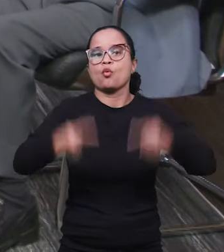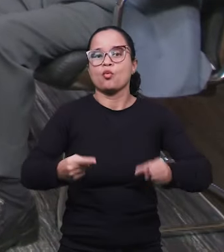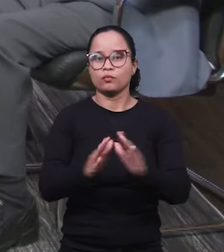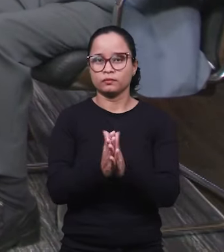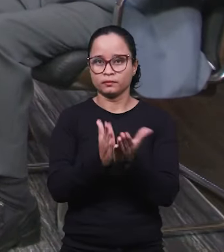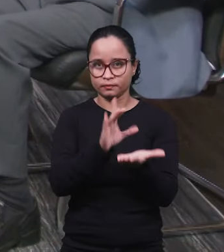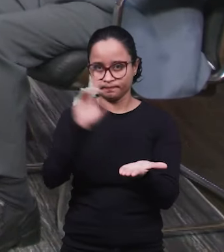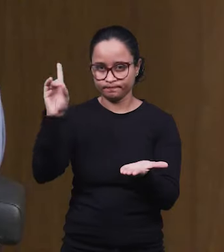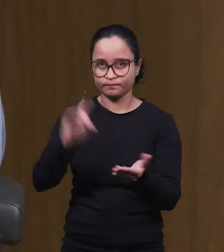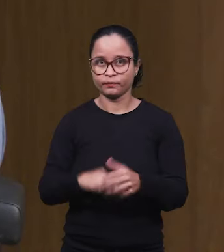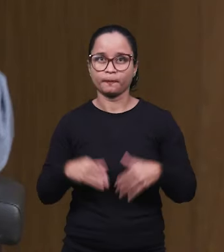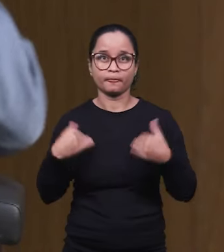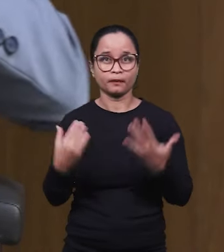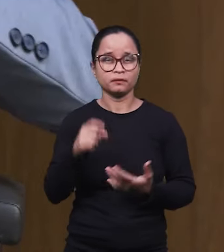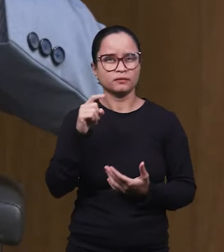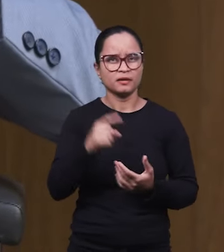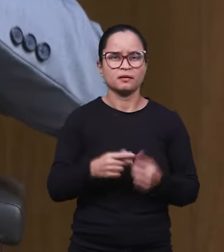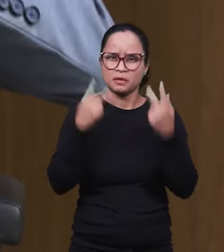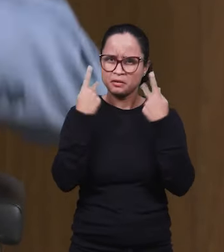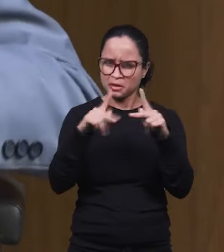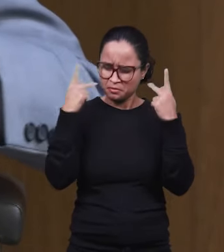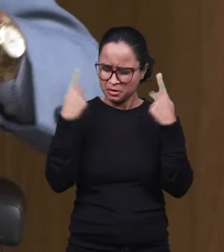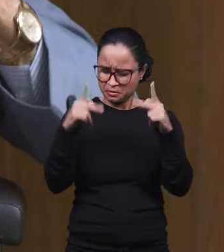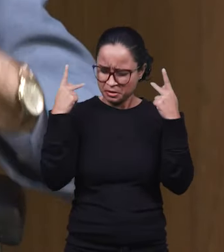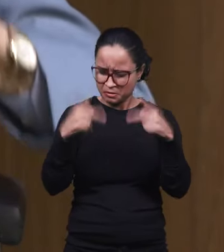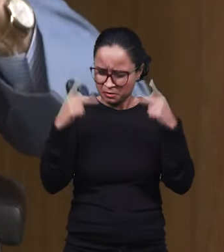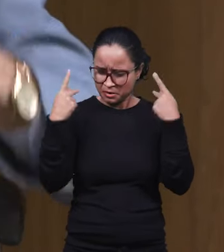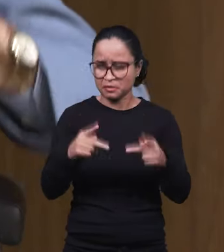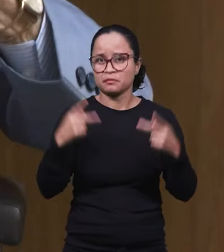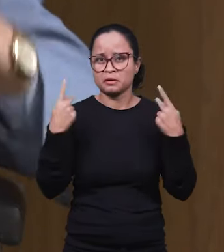contra a palavra. É você pregação.